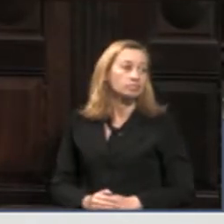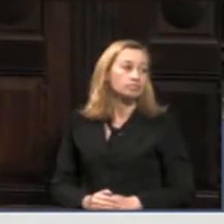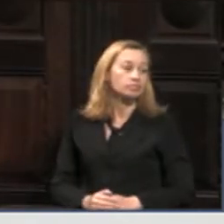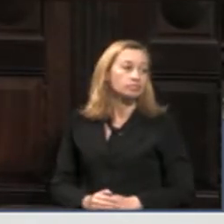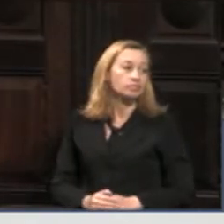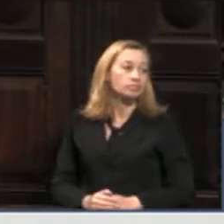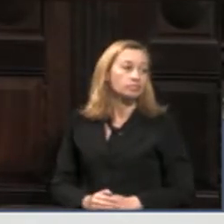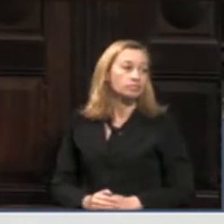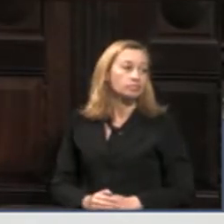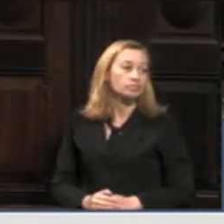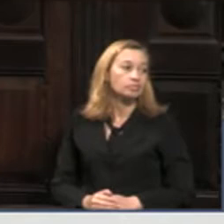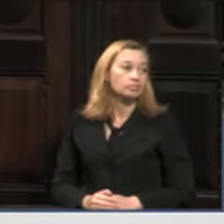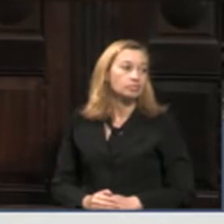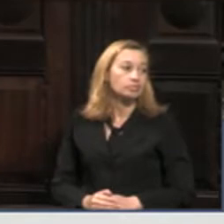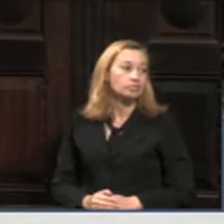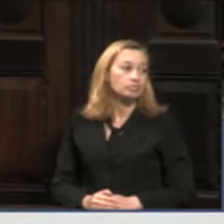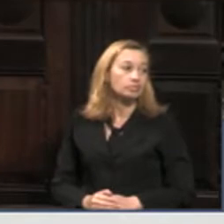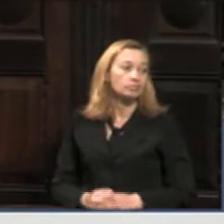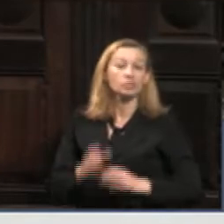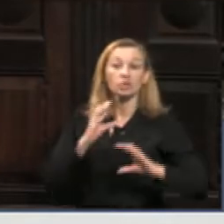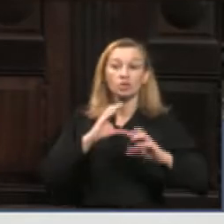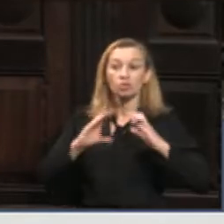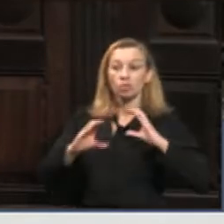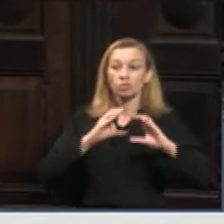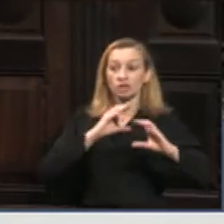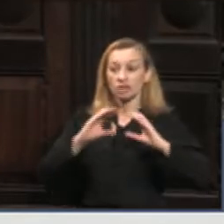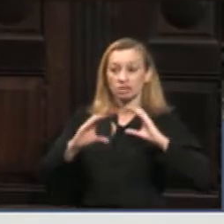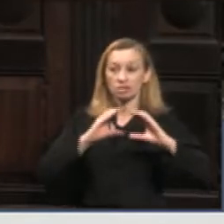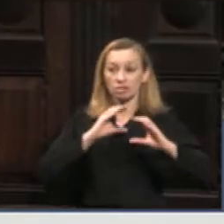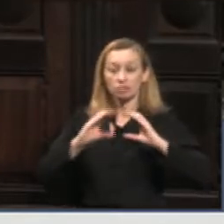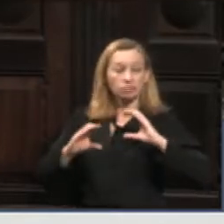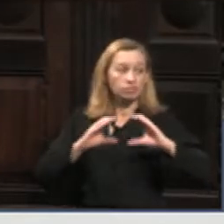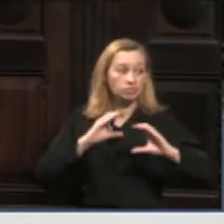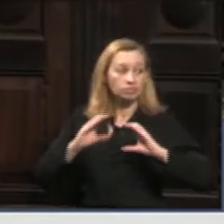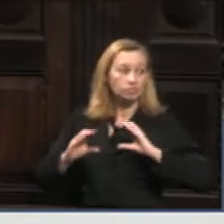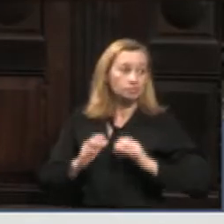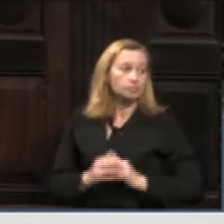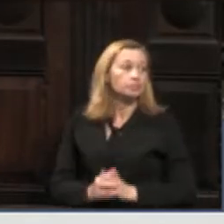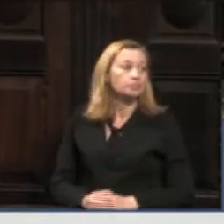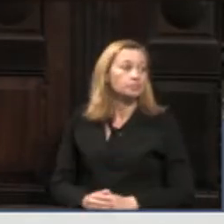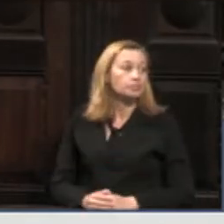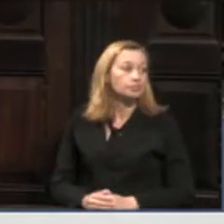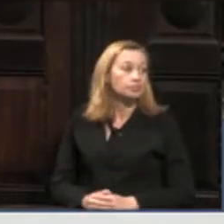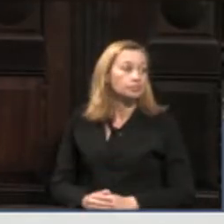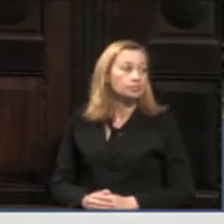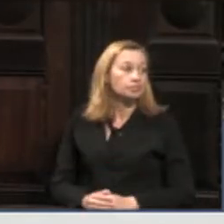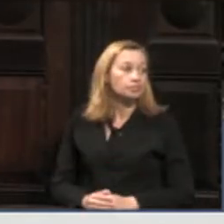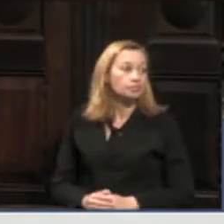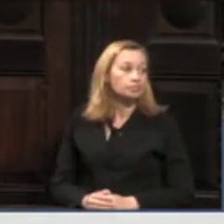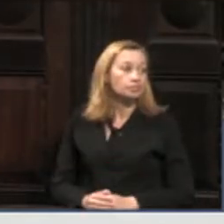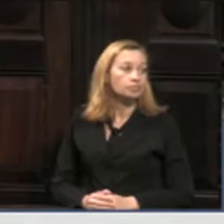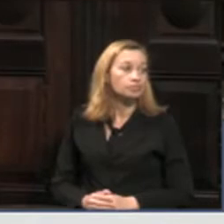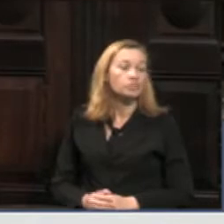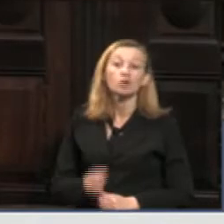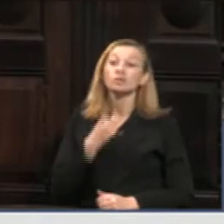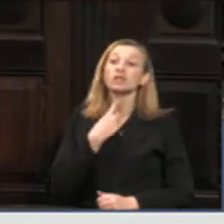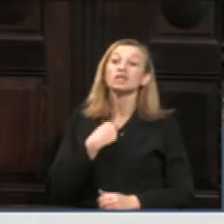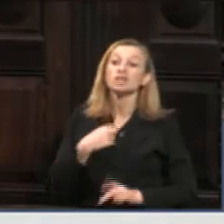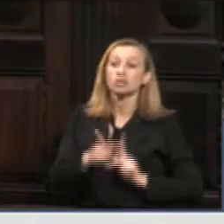compor com os meios de comunicação, com aquilo que aparentemente era a vontade